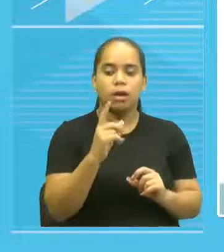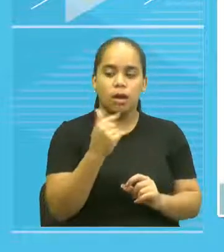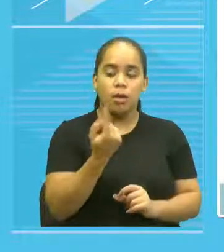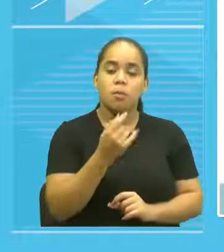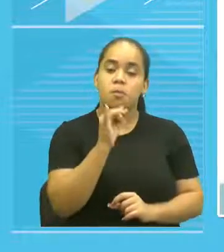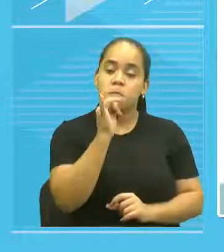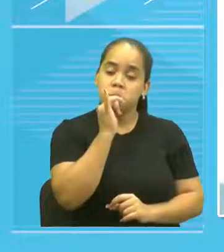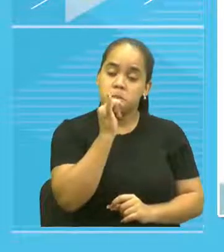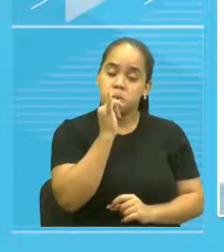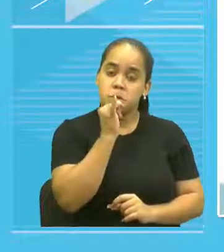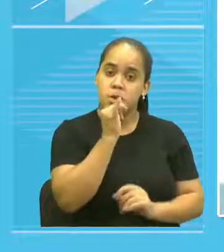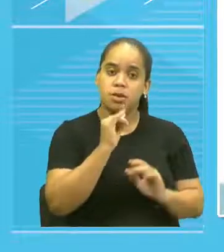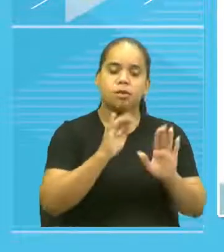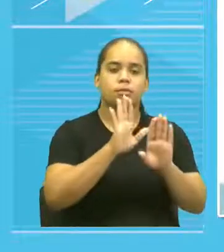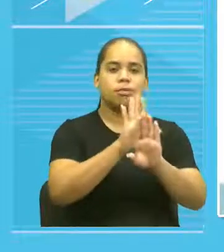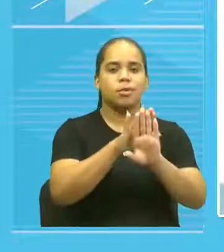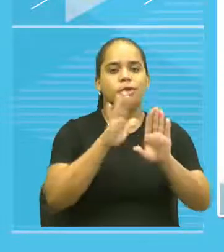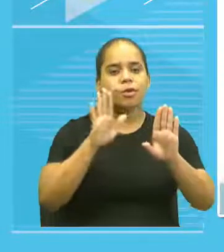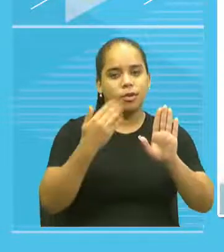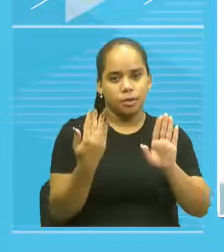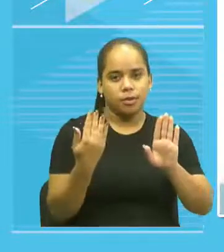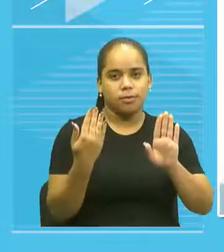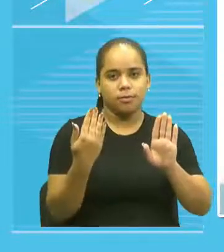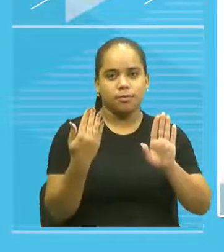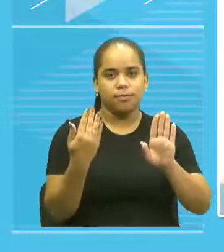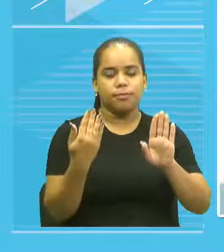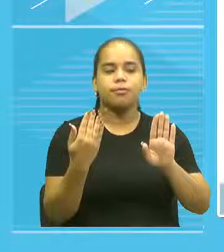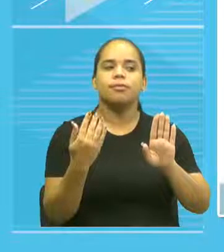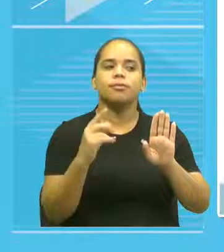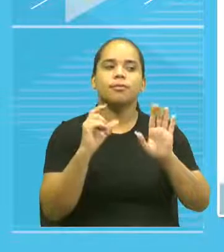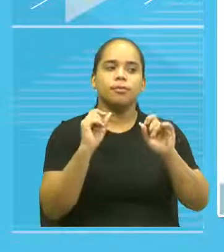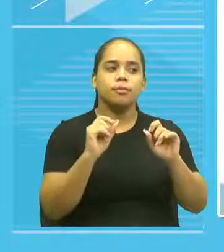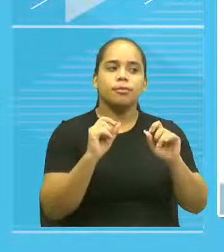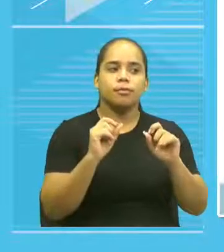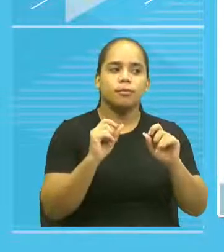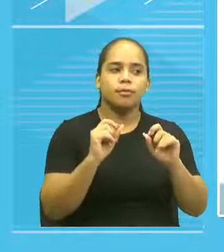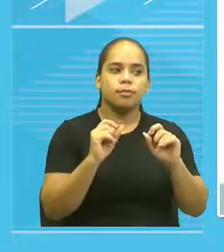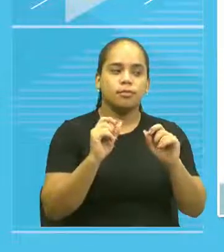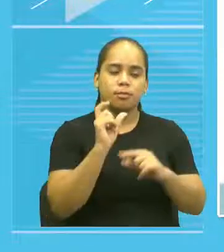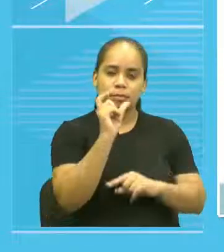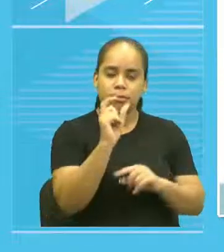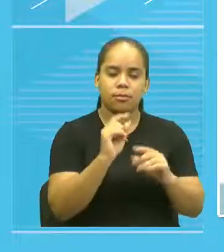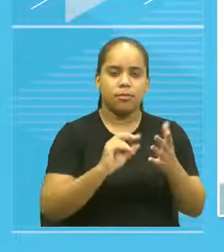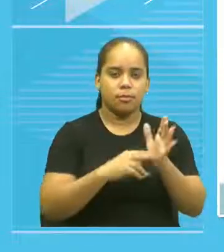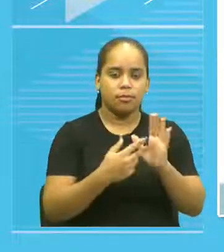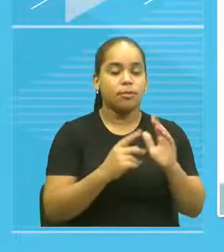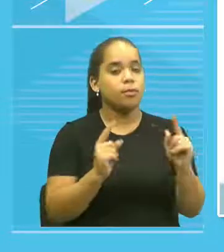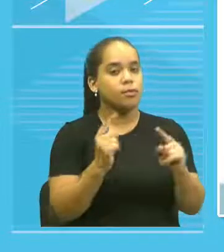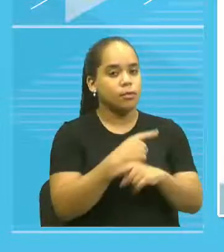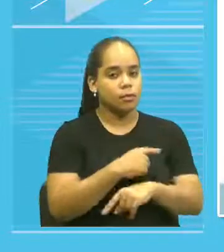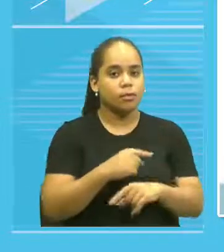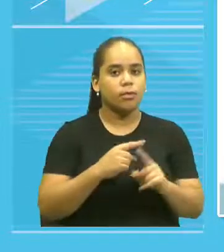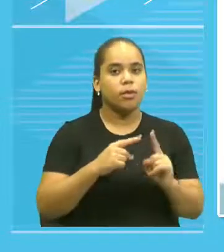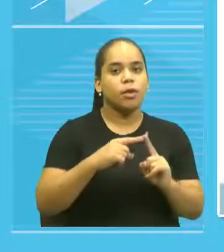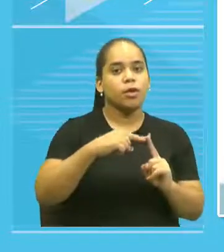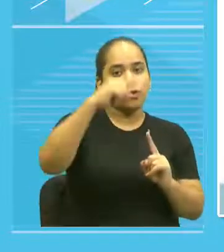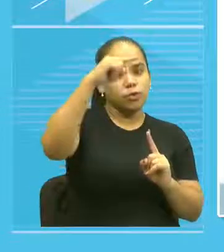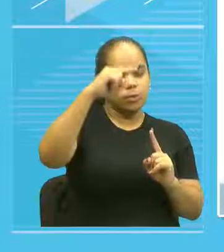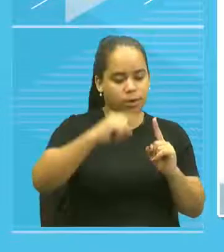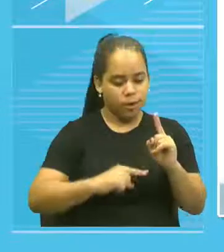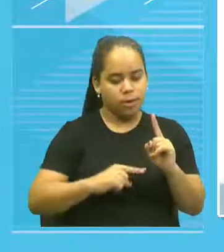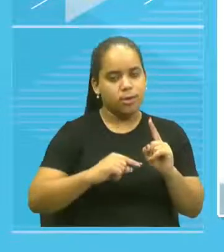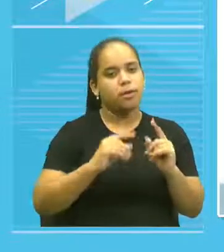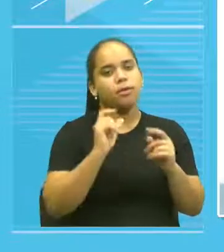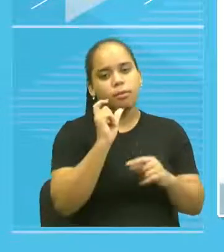dar um exemplo de antítese né justamente quando a gente se encontra a palavra de sentido após subir e descer são até uma